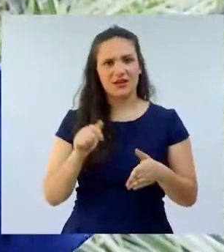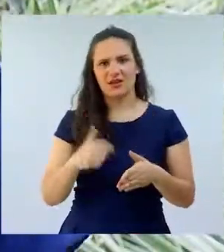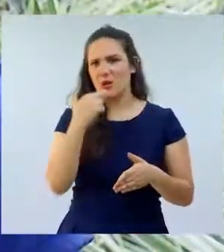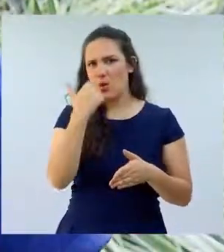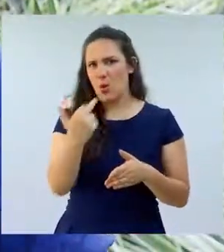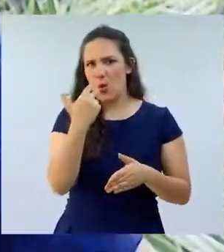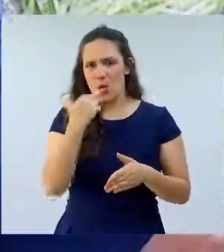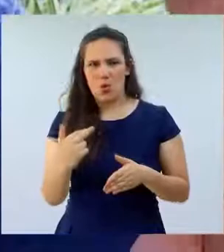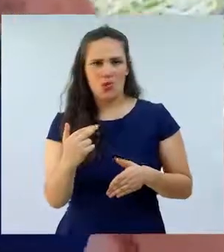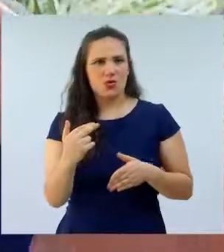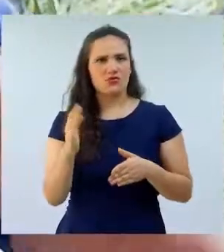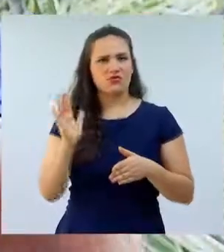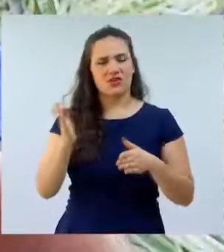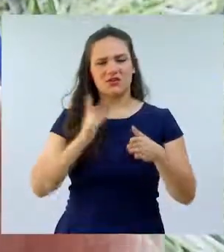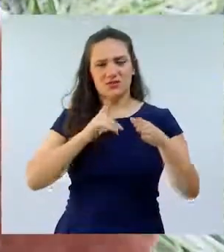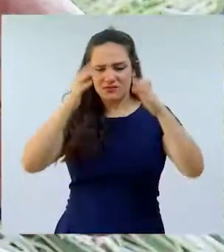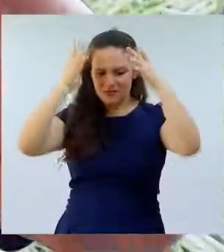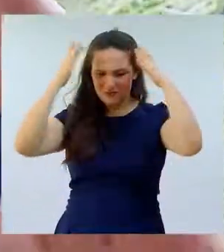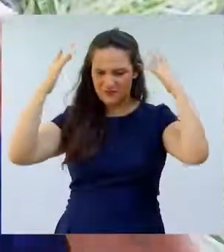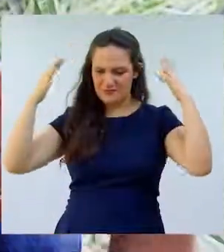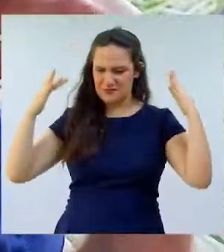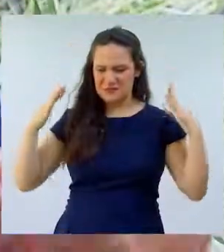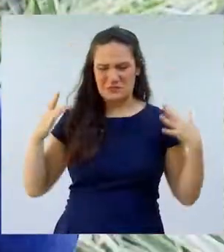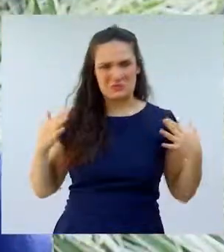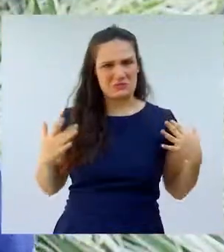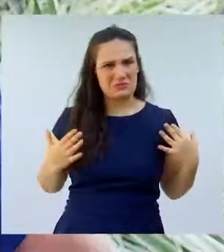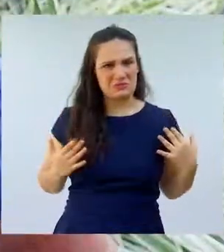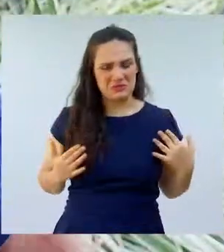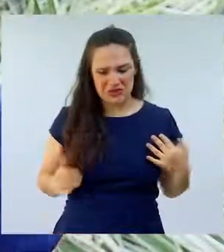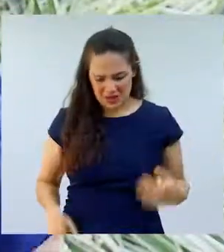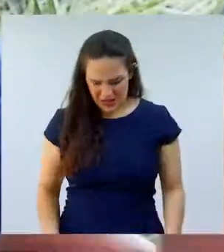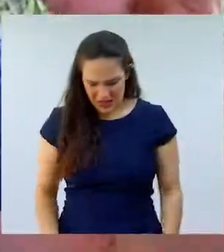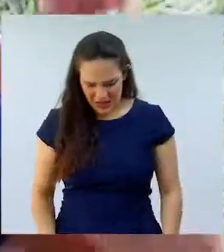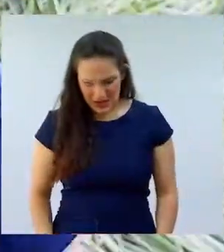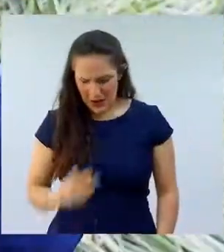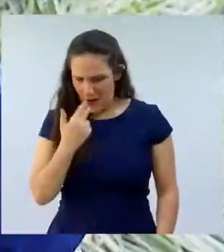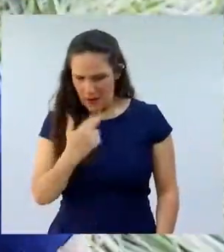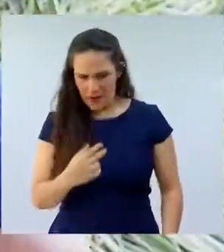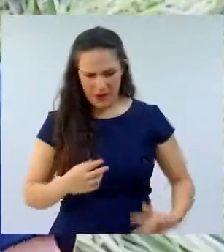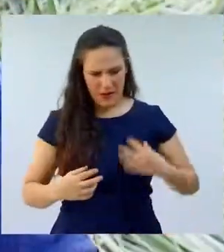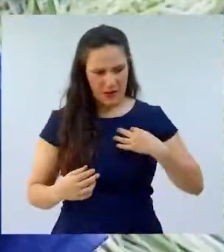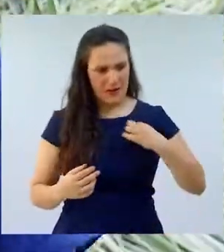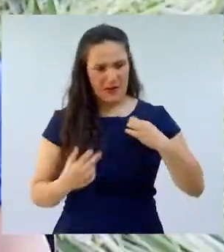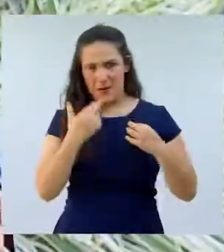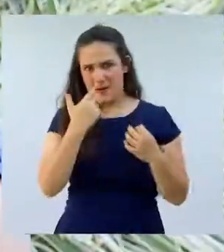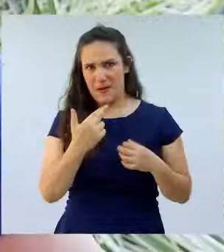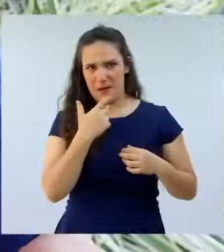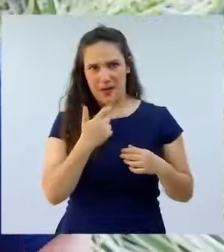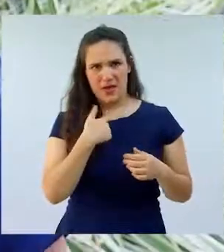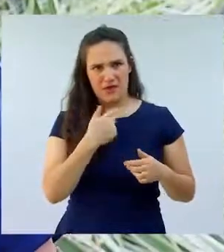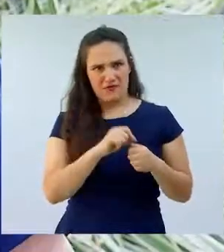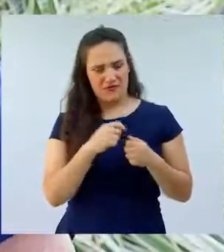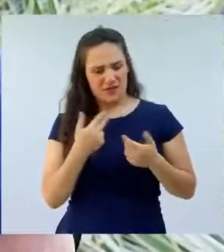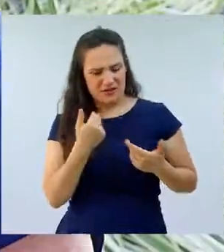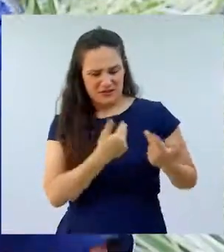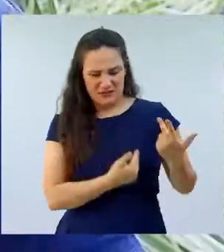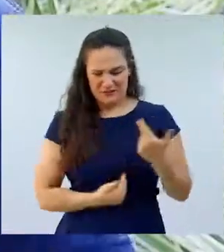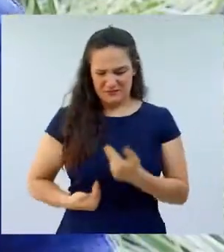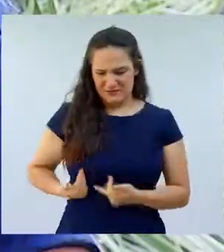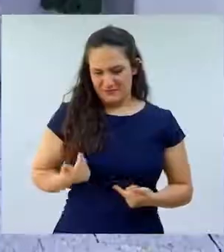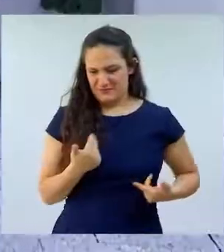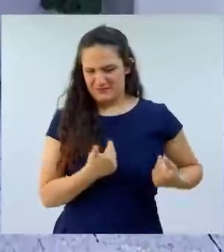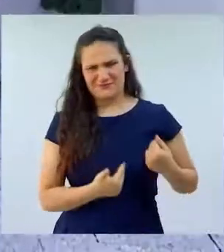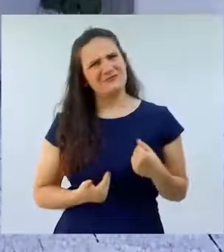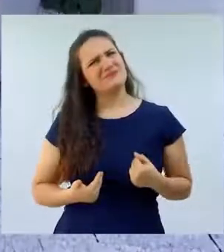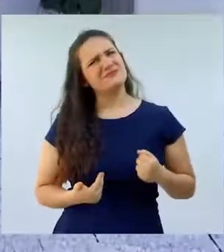né? Cabelo, já tinha cabelo comprido, mas eu cheguei cabelo comprido, calça colorida, camisa colorida. Eu fazia os desenhos das minhas camisas,